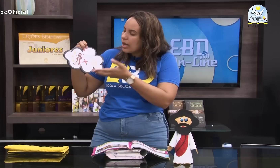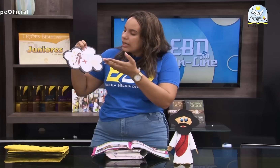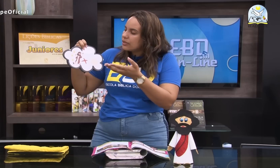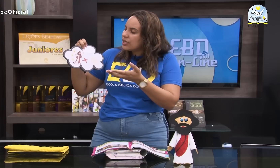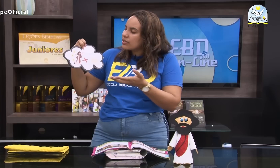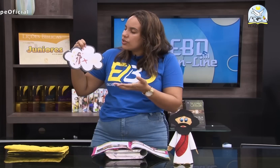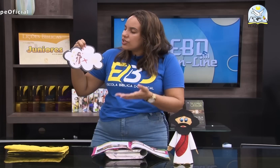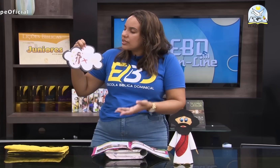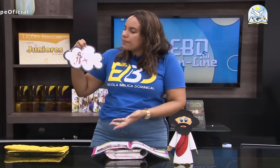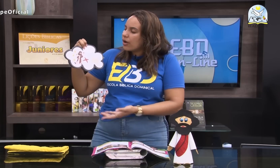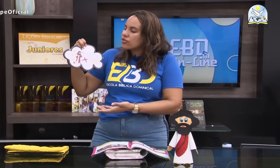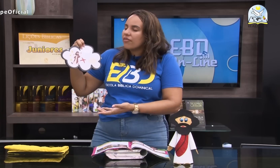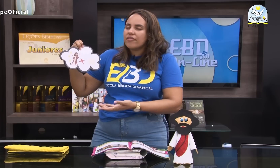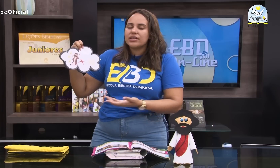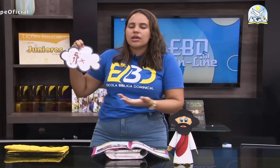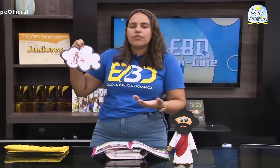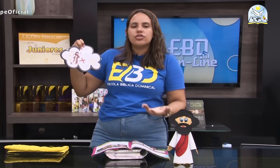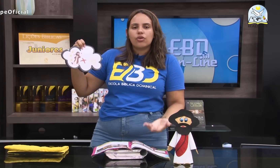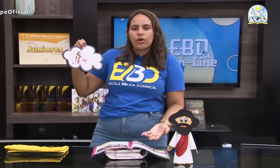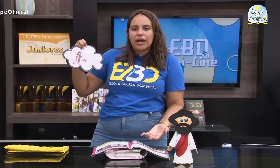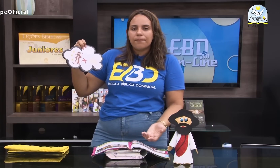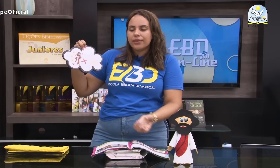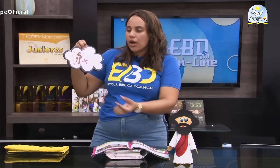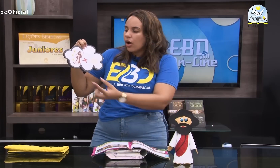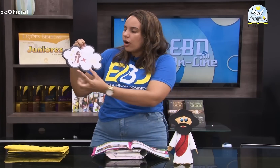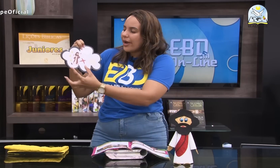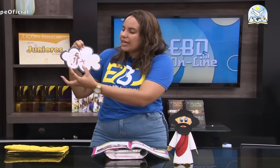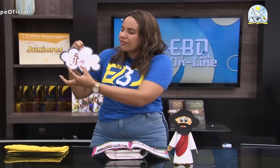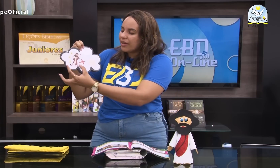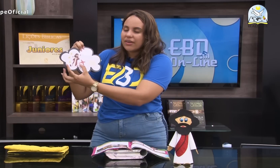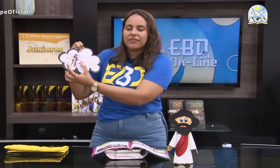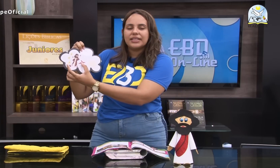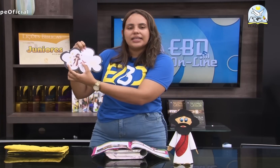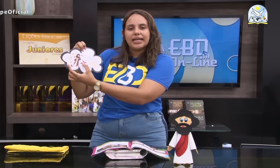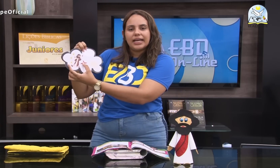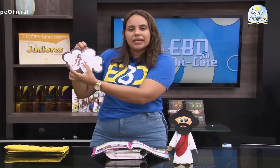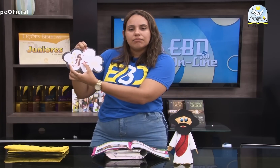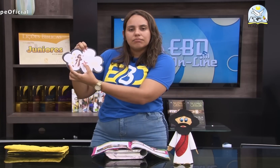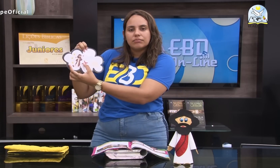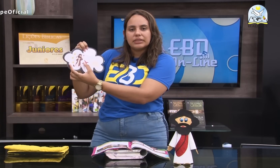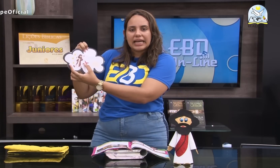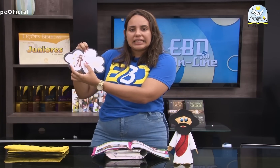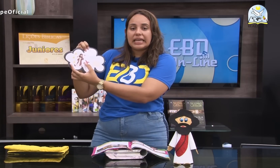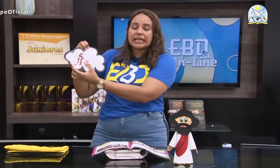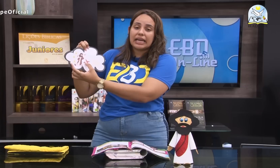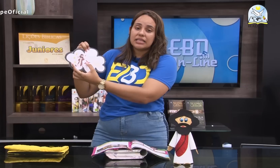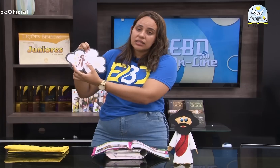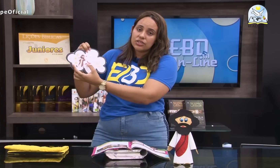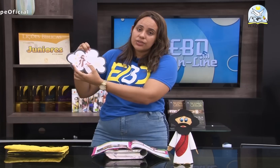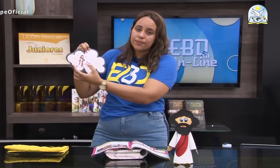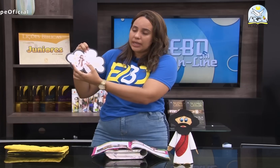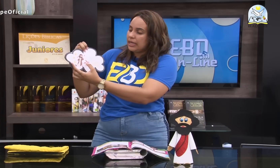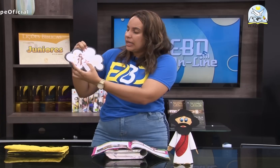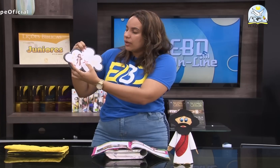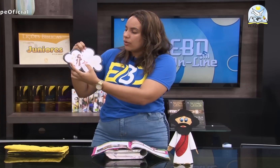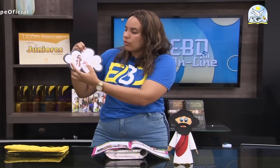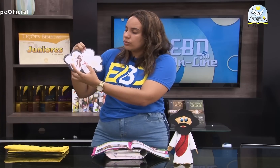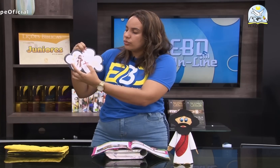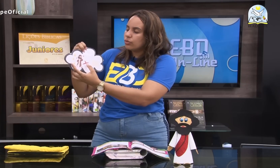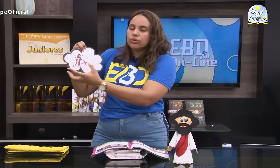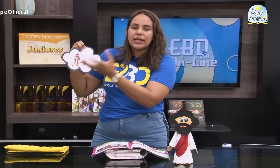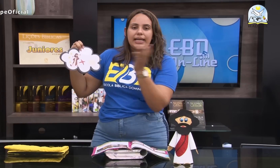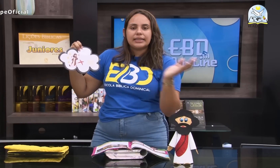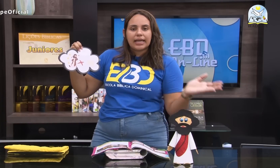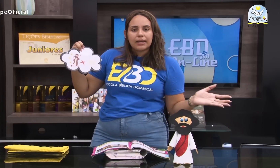Então, Jesus disse para o jovem fazer uma escolha. Ou ele vive a vida dele, né, de riquezas,